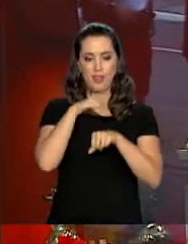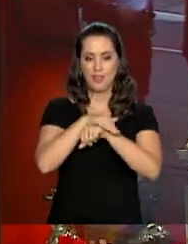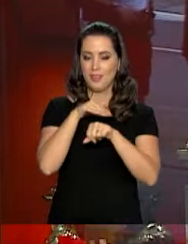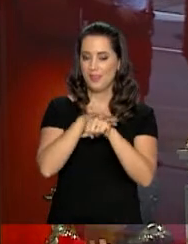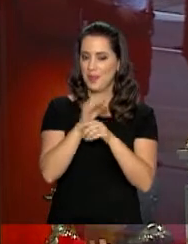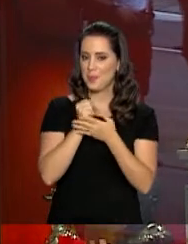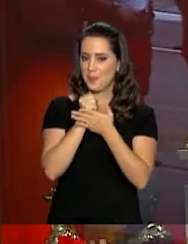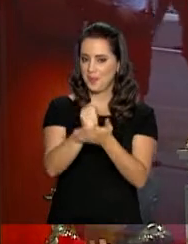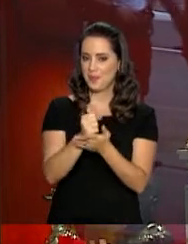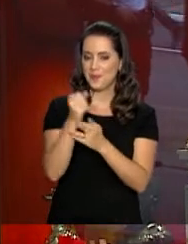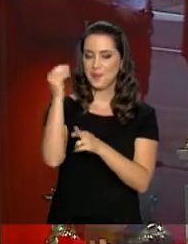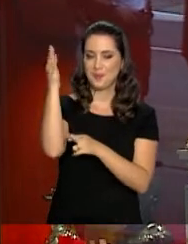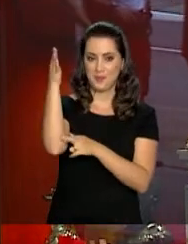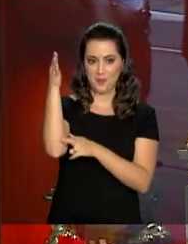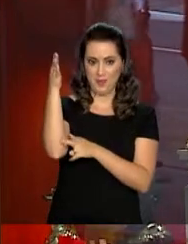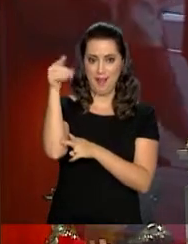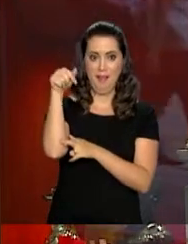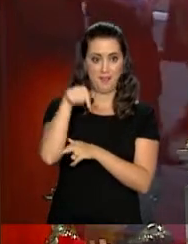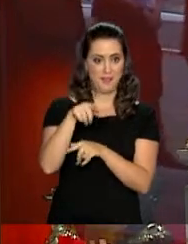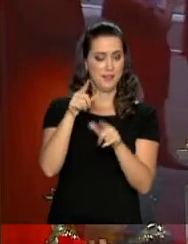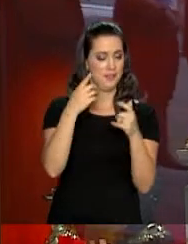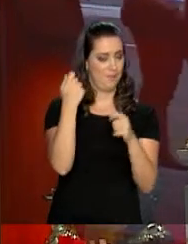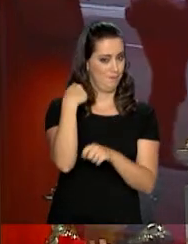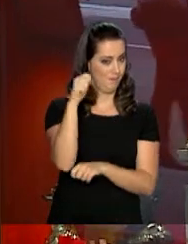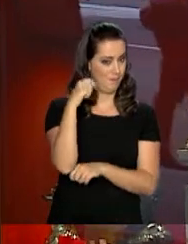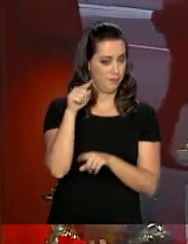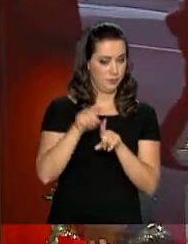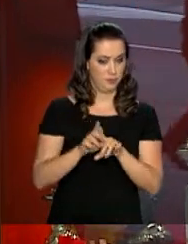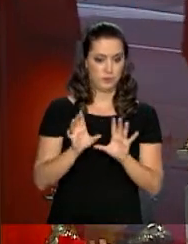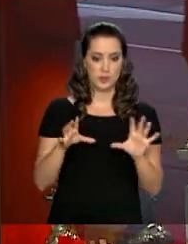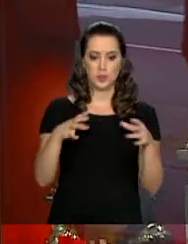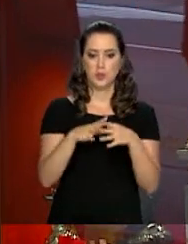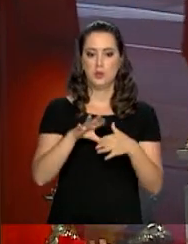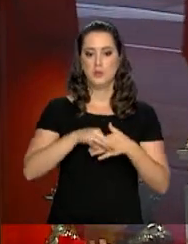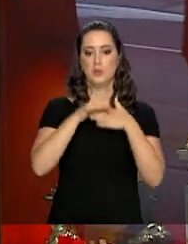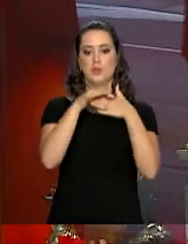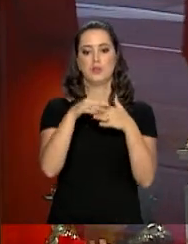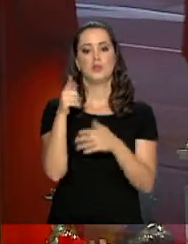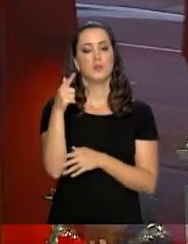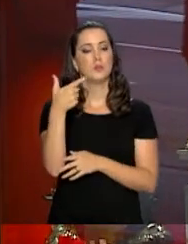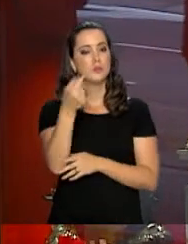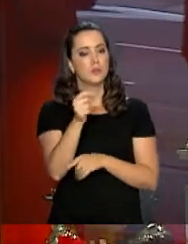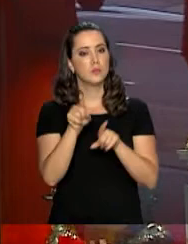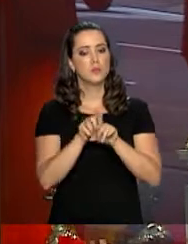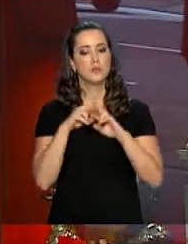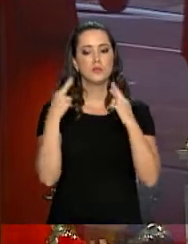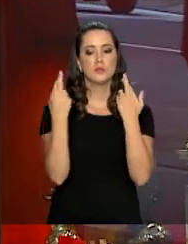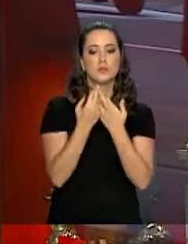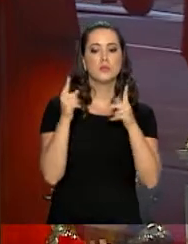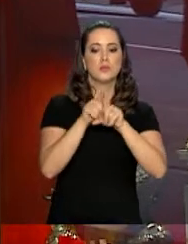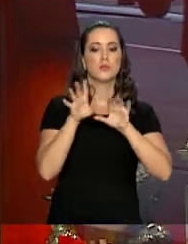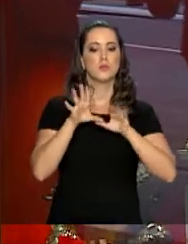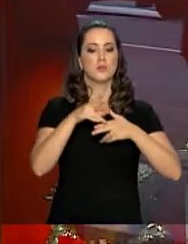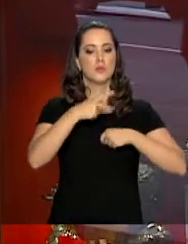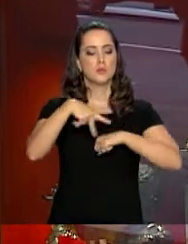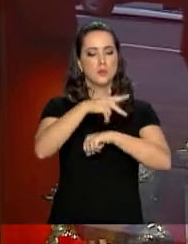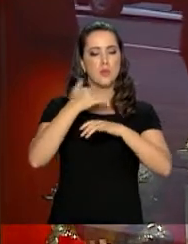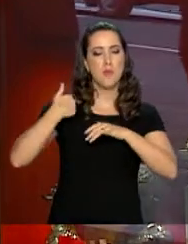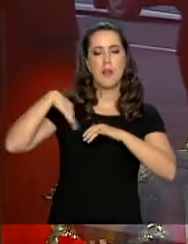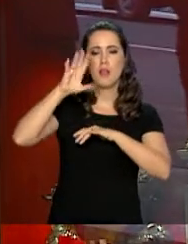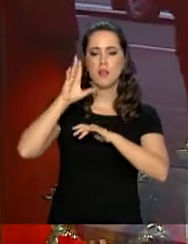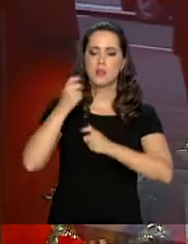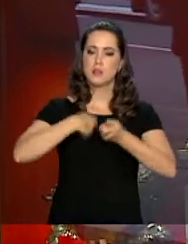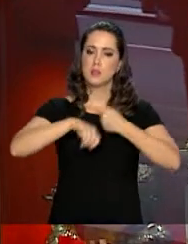Brasil aqui em Buenos Aires, durante a cúpula de líderes do G20, que reúne os líderes das